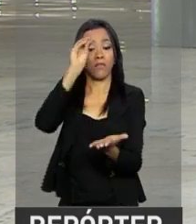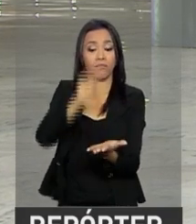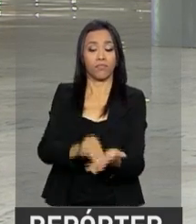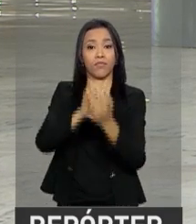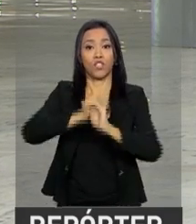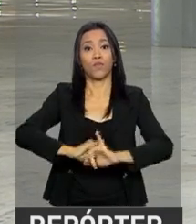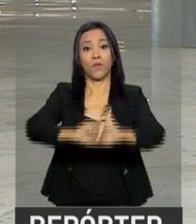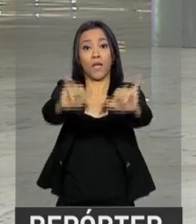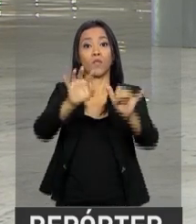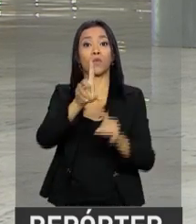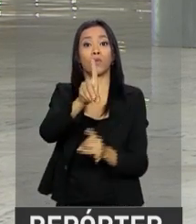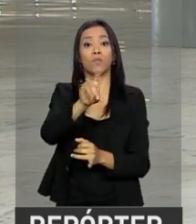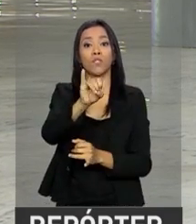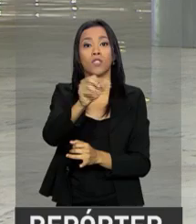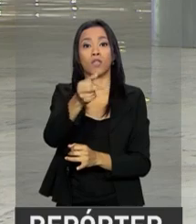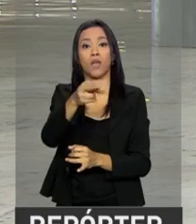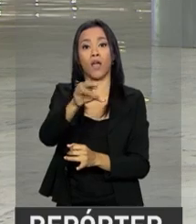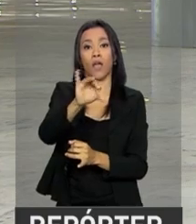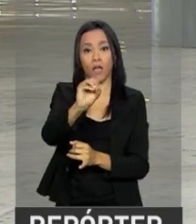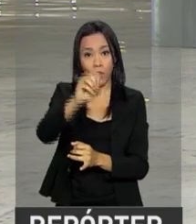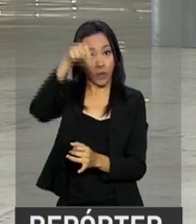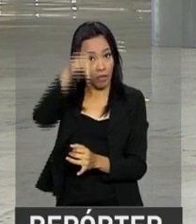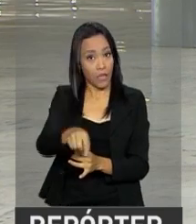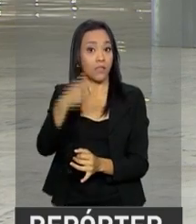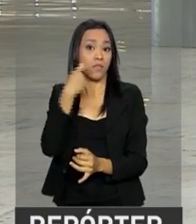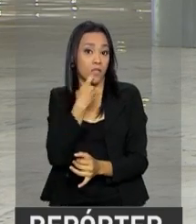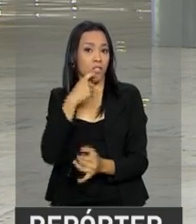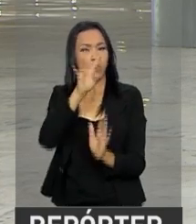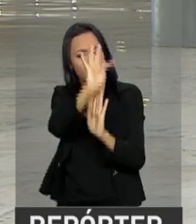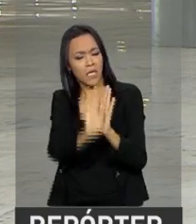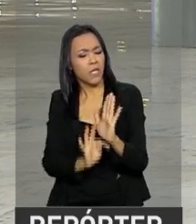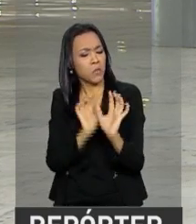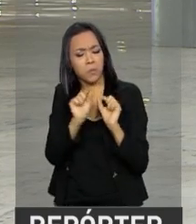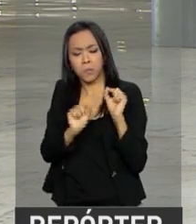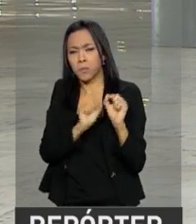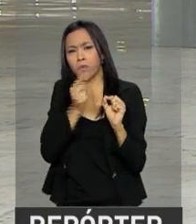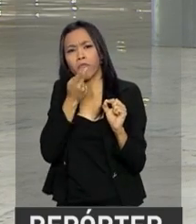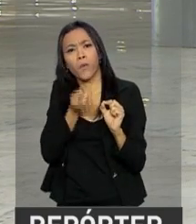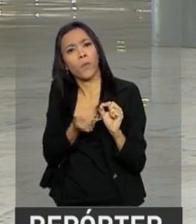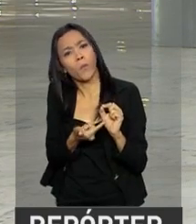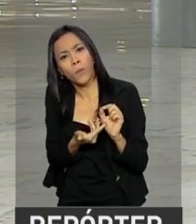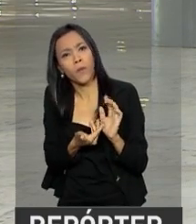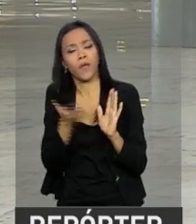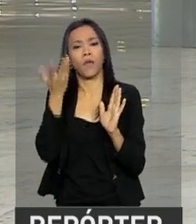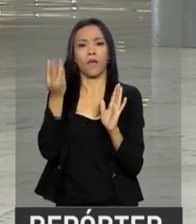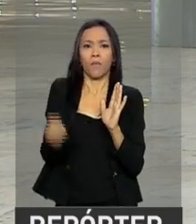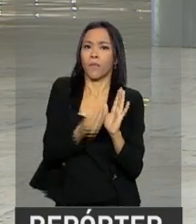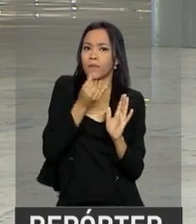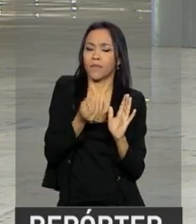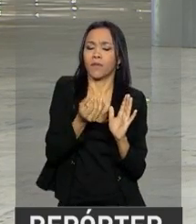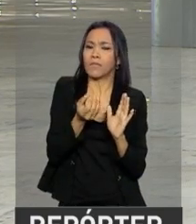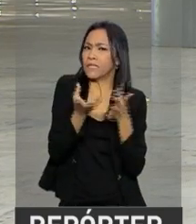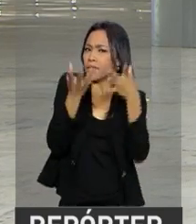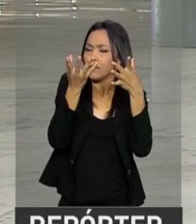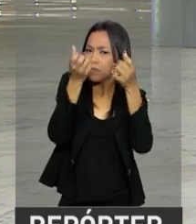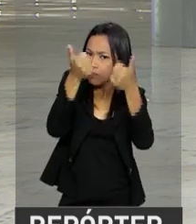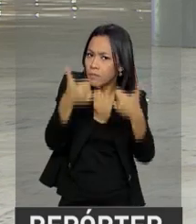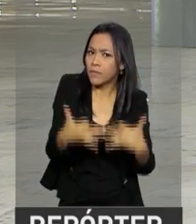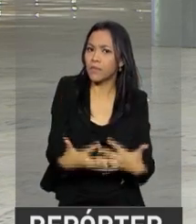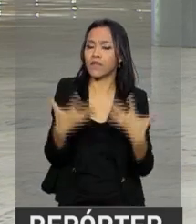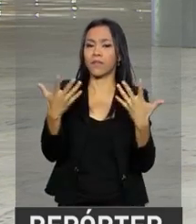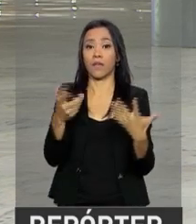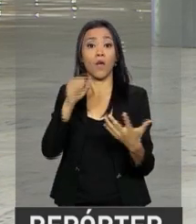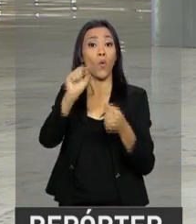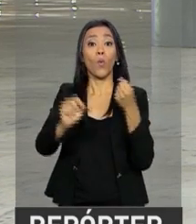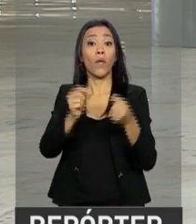da união desta sexta-feira o texto então ele estabelece os enquadramentos ele define os enquadramentos para